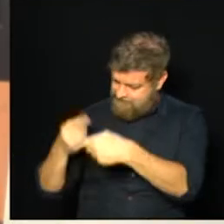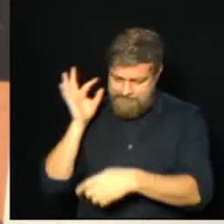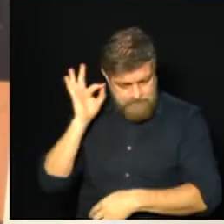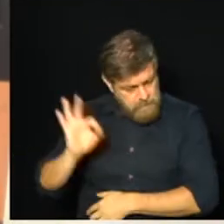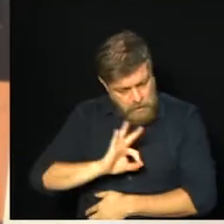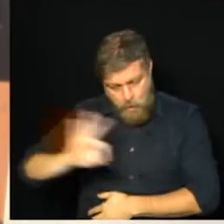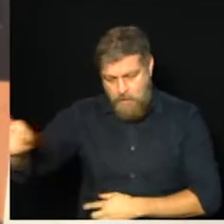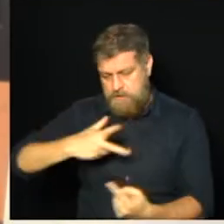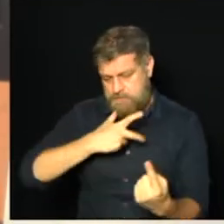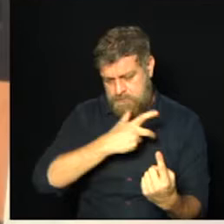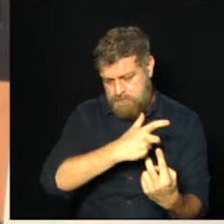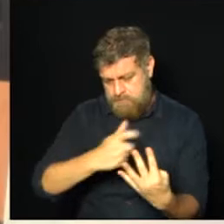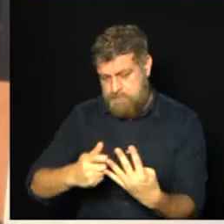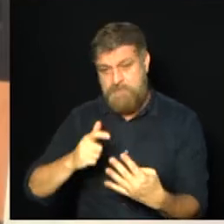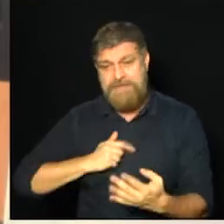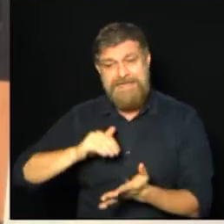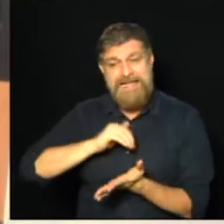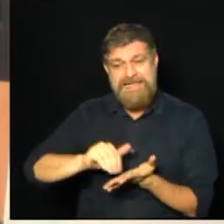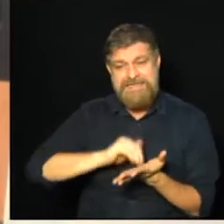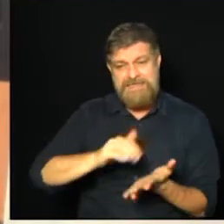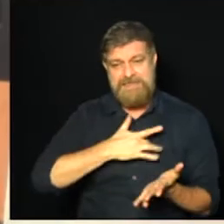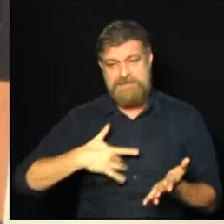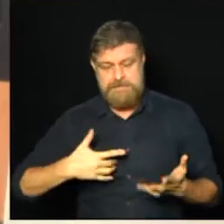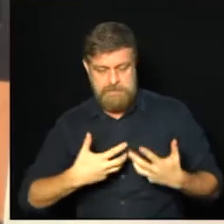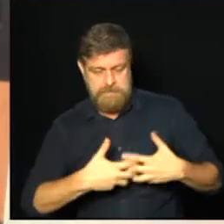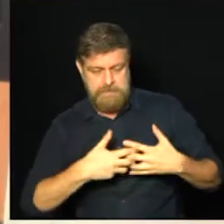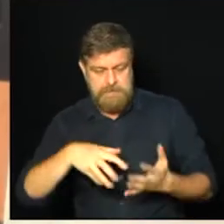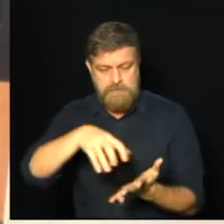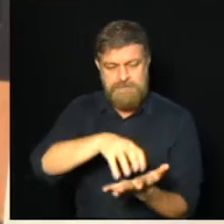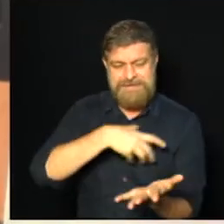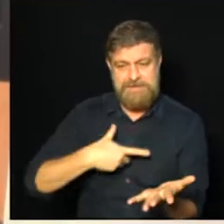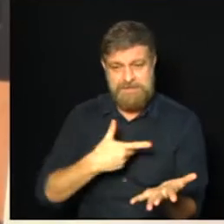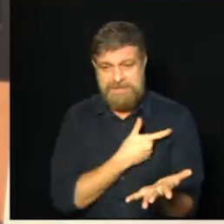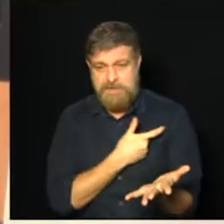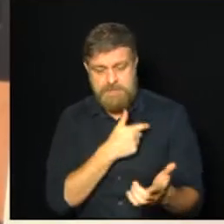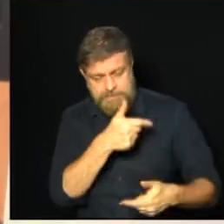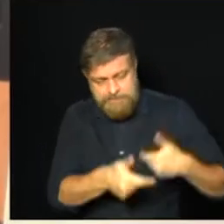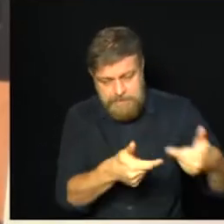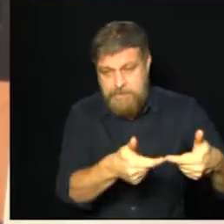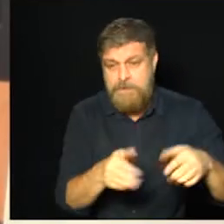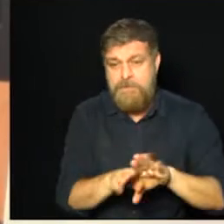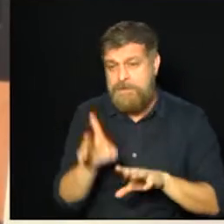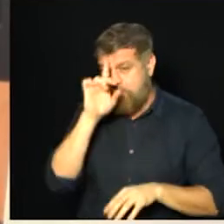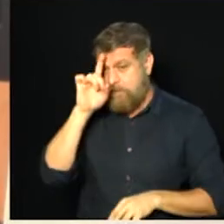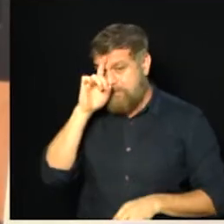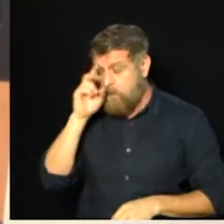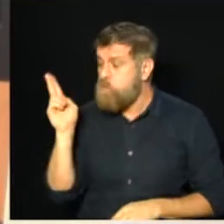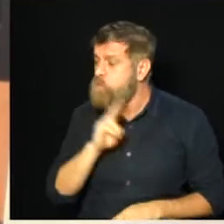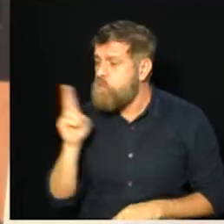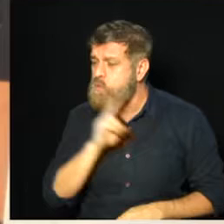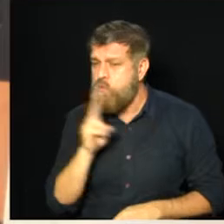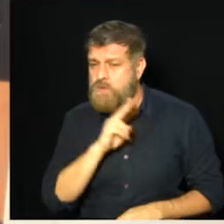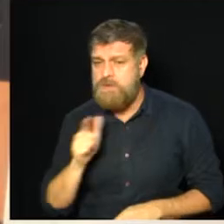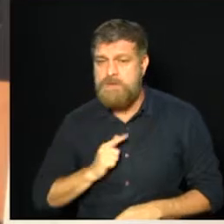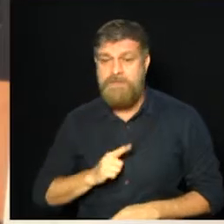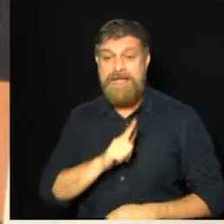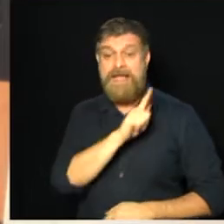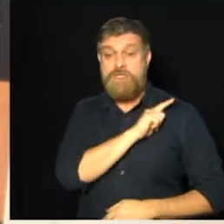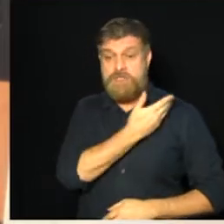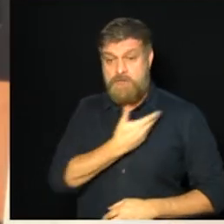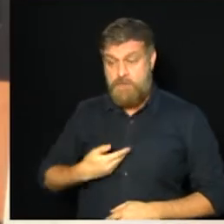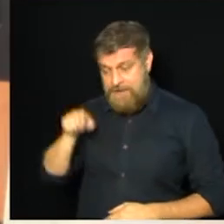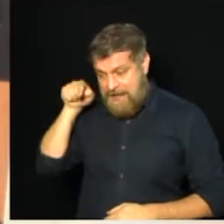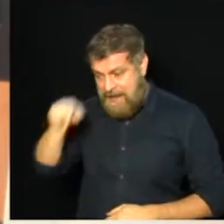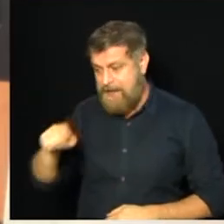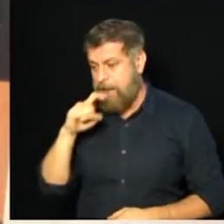pela vacinação, tanto pela Secretaria de Saúde, as unidades básicas, quanto as hospitalares de emergência. E essa gestão pública no local,